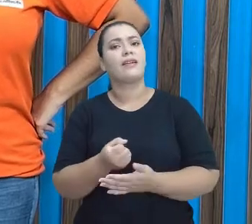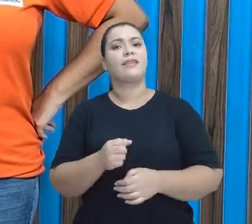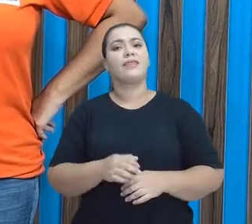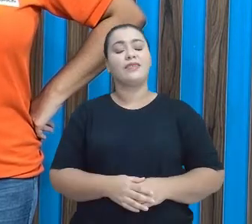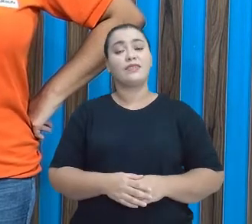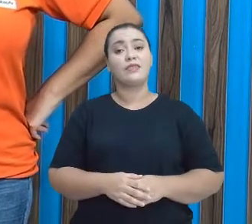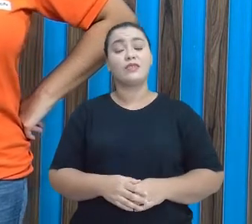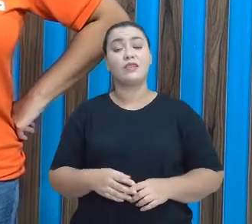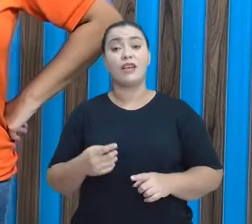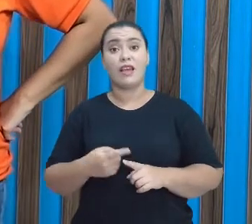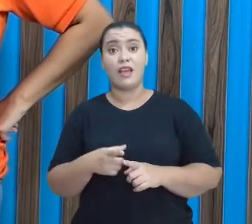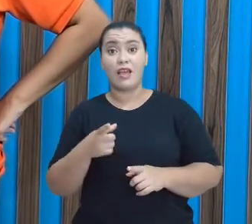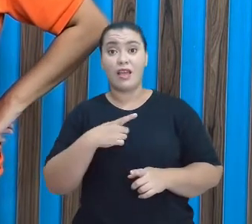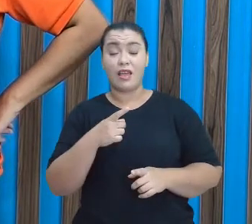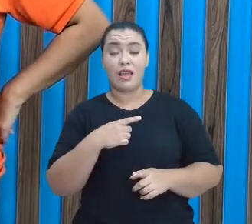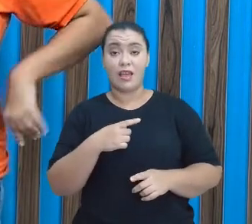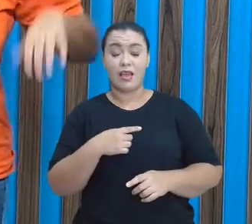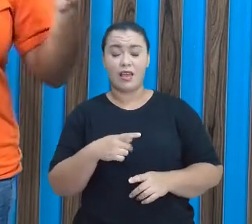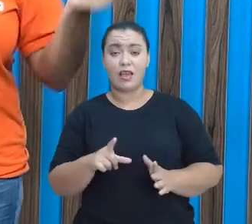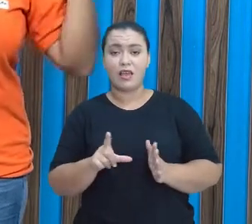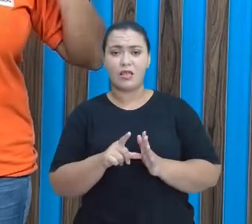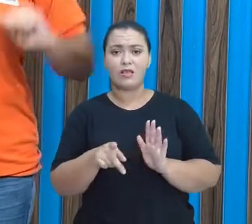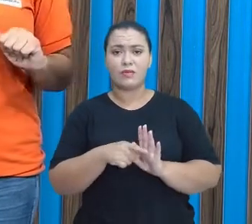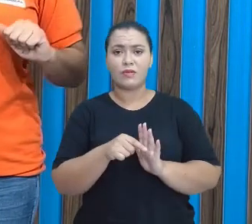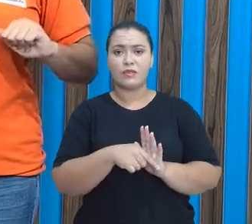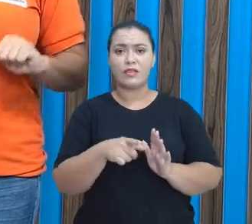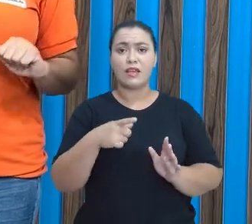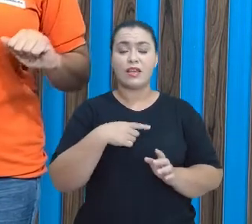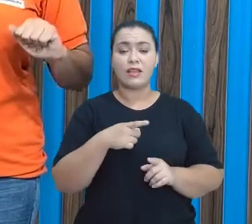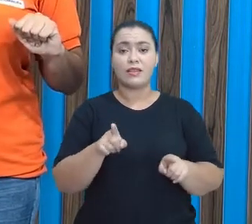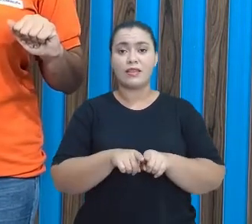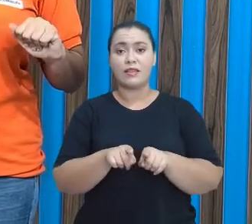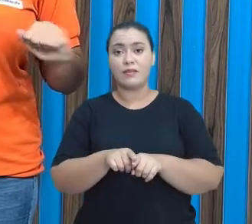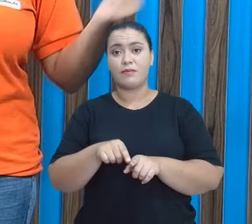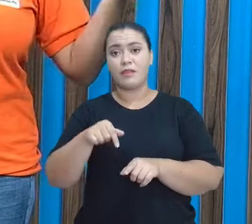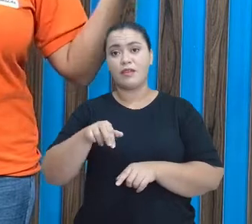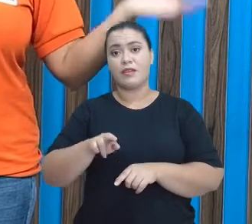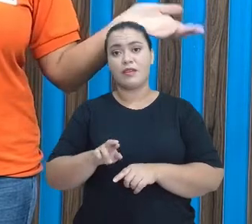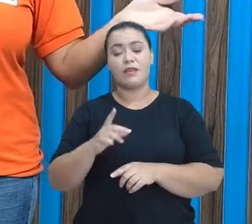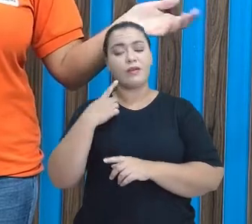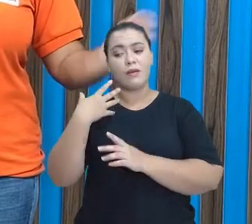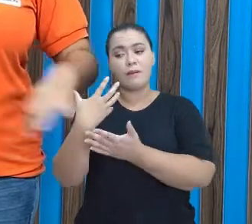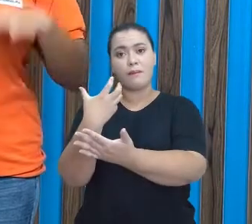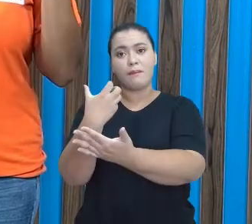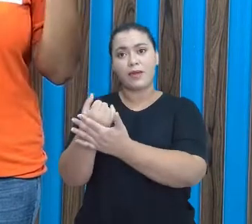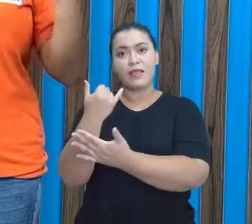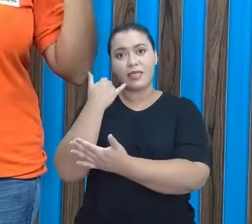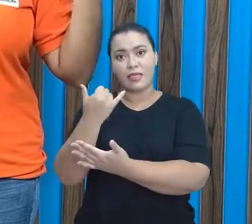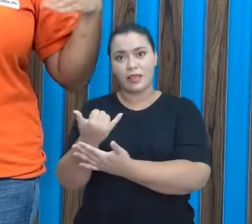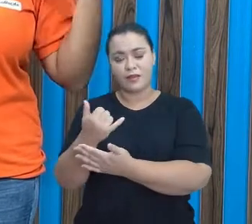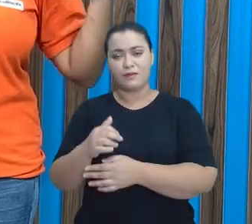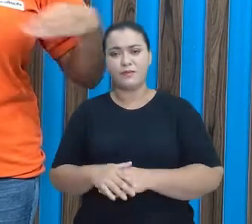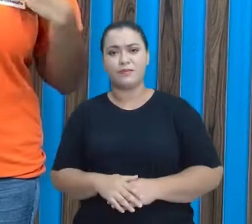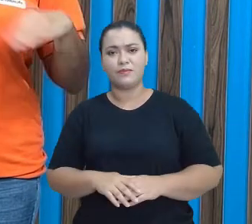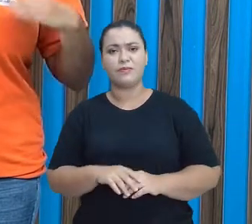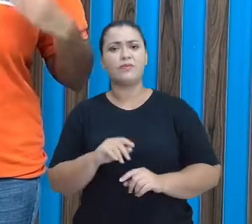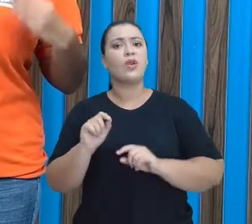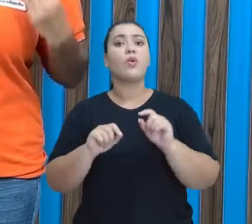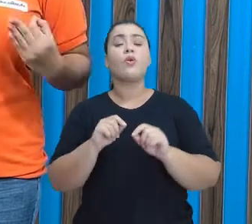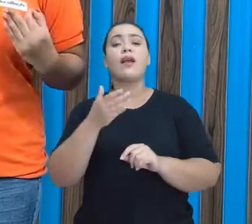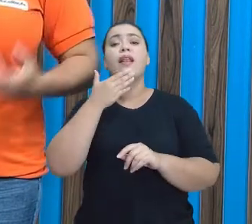gente. Tanto pelas lojas de aplicativo, quanto pelo QR Code na tela. E vocês sabem, o que é mais legal